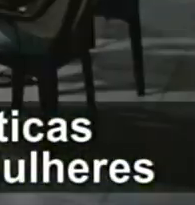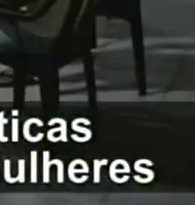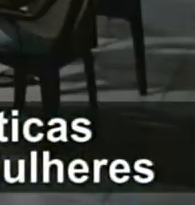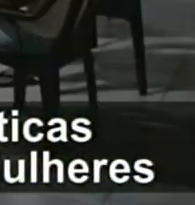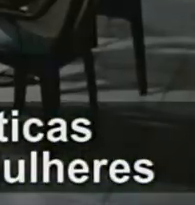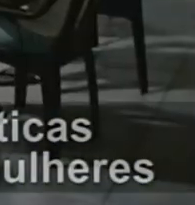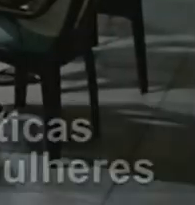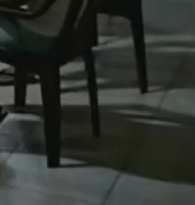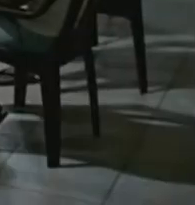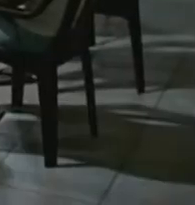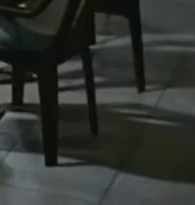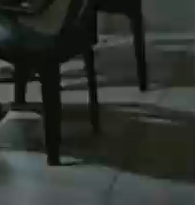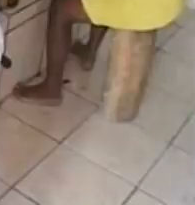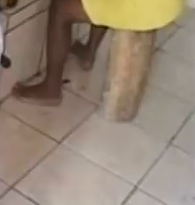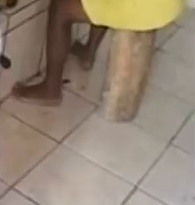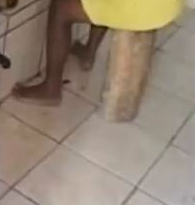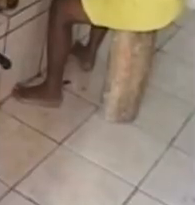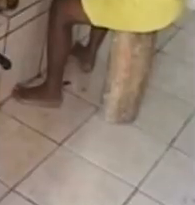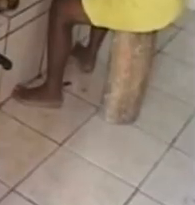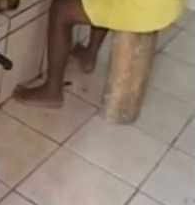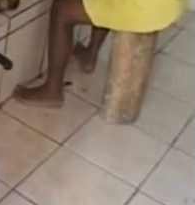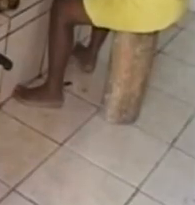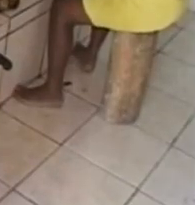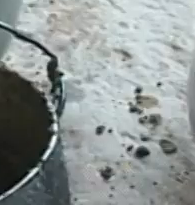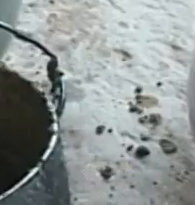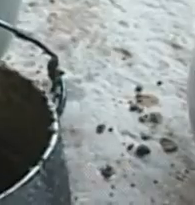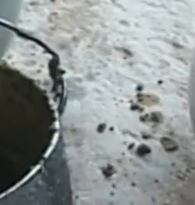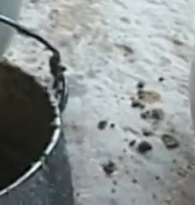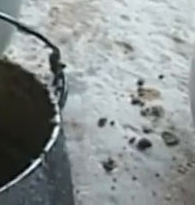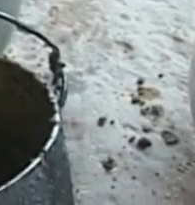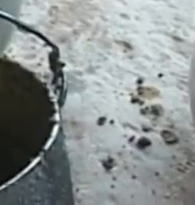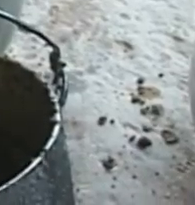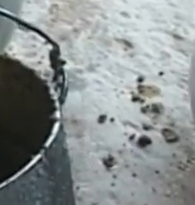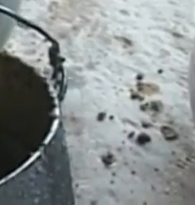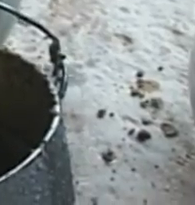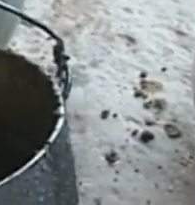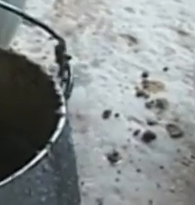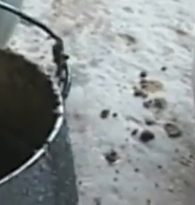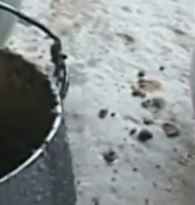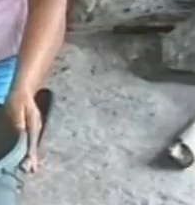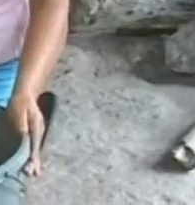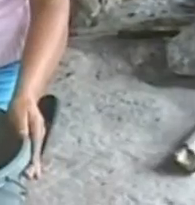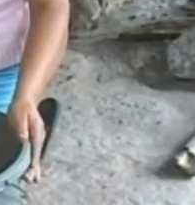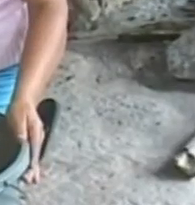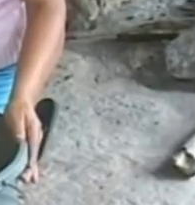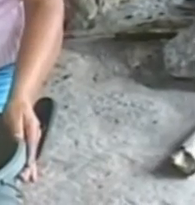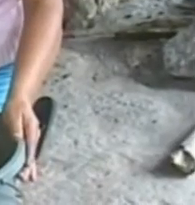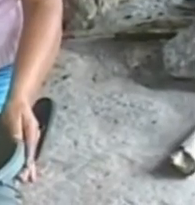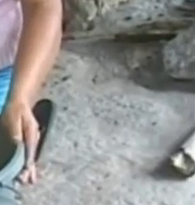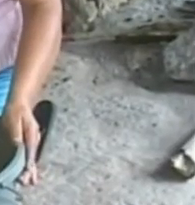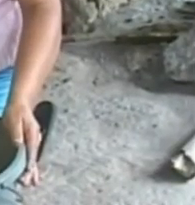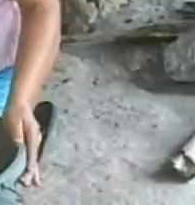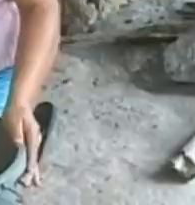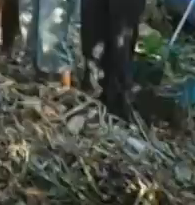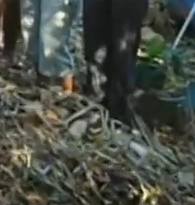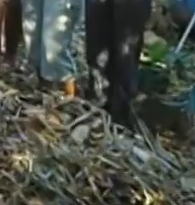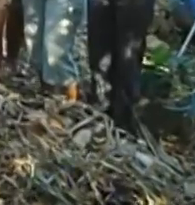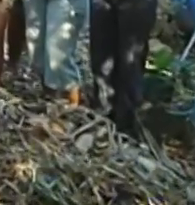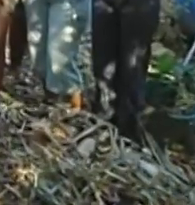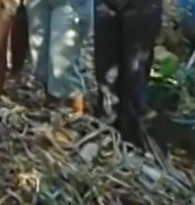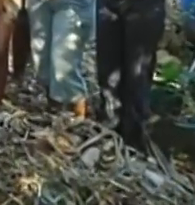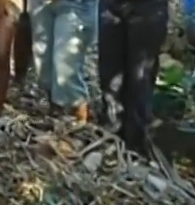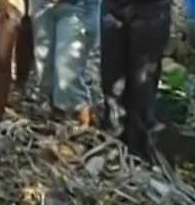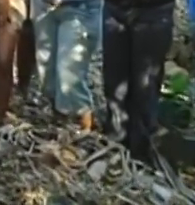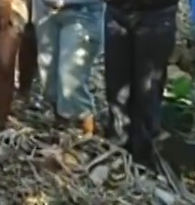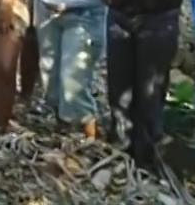colocada no centro das políticas públicas os direitos deixaram de ser temas dispersos e se tornaram o foco